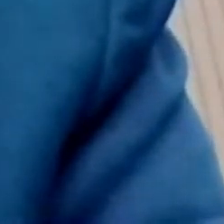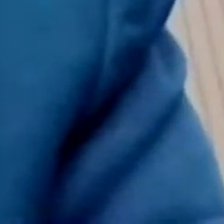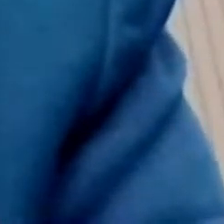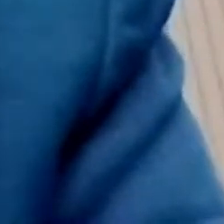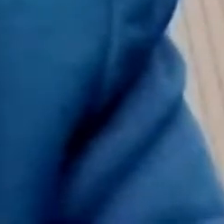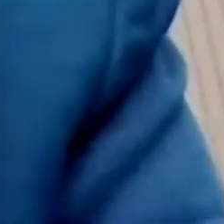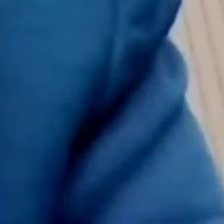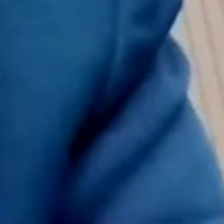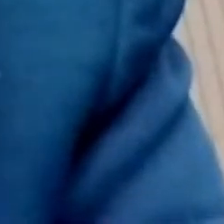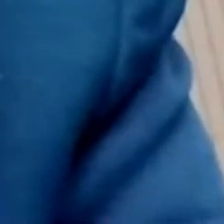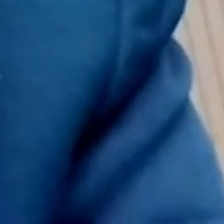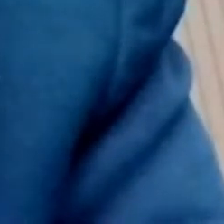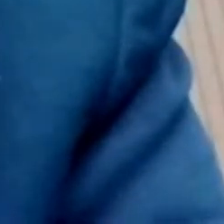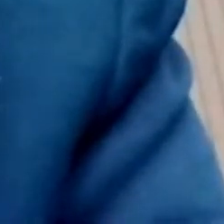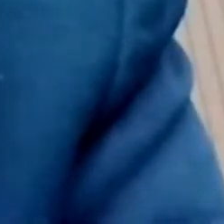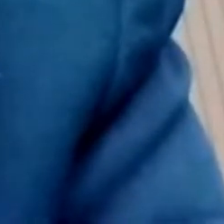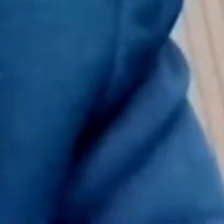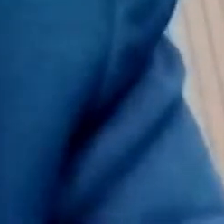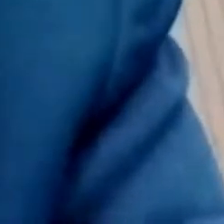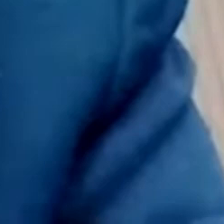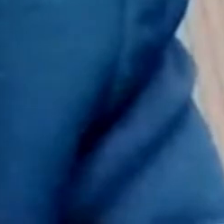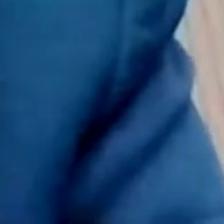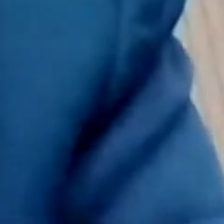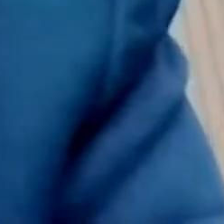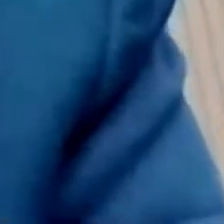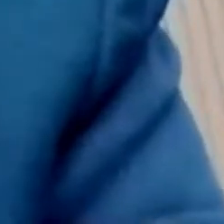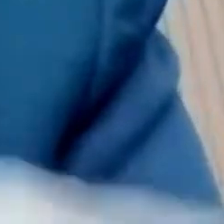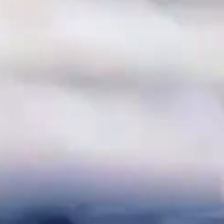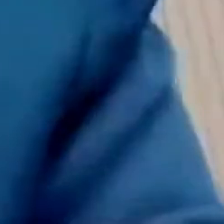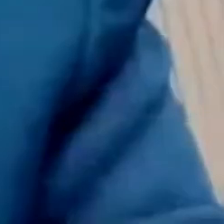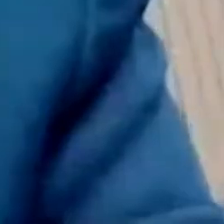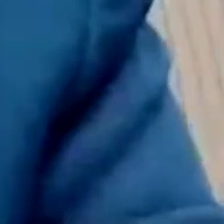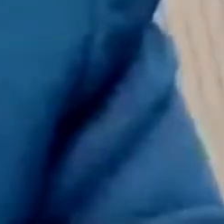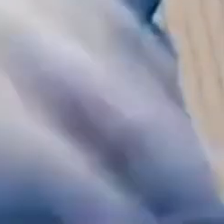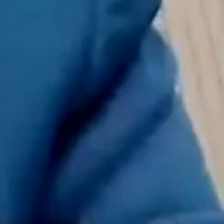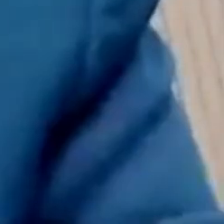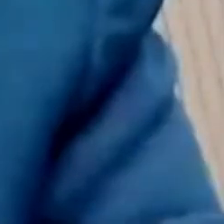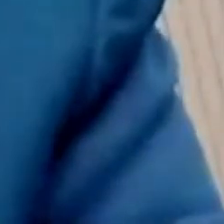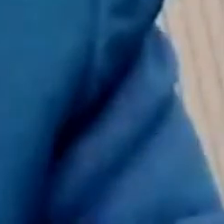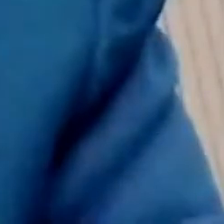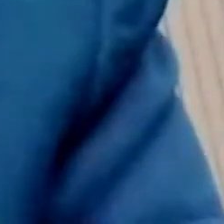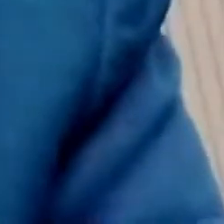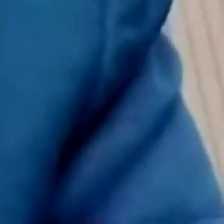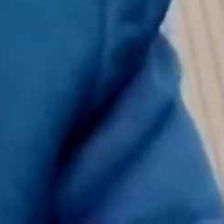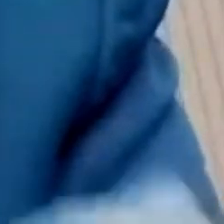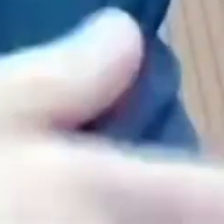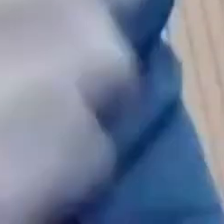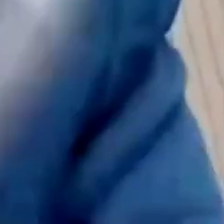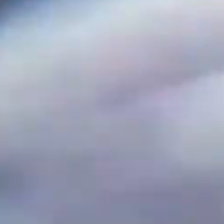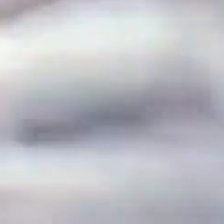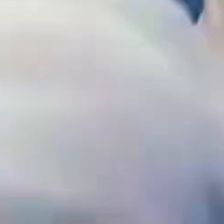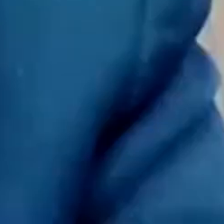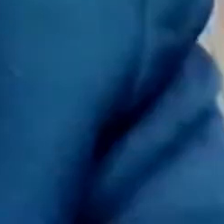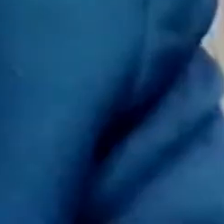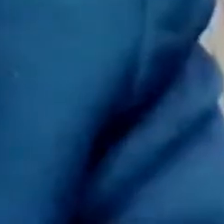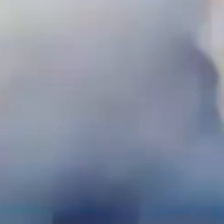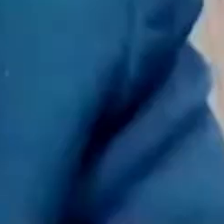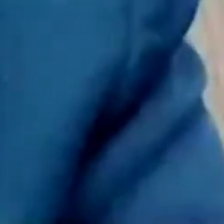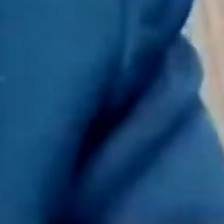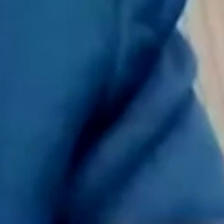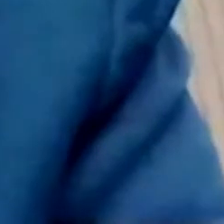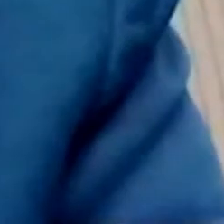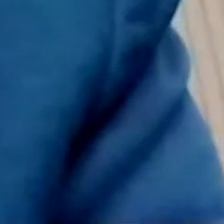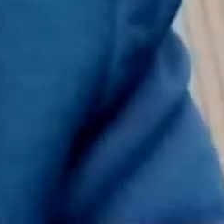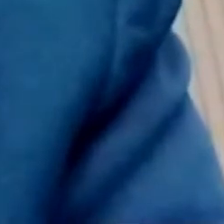de metal, eu tenho que fazer a fusão, e isso gera custo, às vezes eu tenho que trocar 2, 3, 5 quilômetros de fibra para poder restabelecer